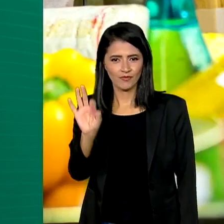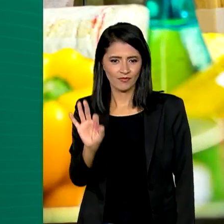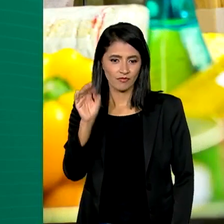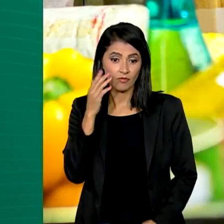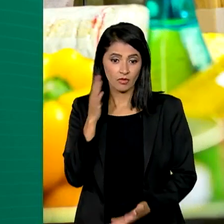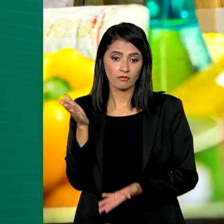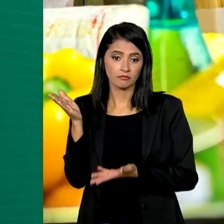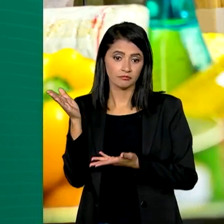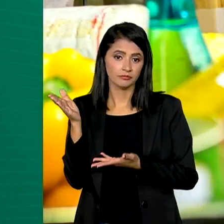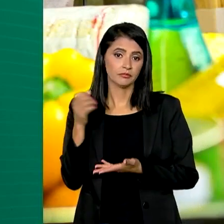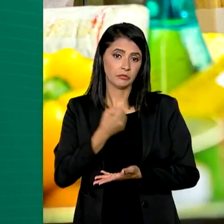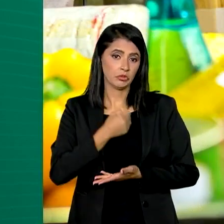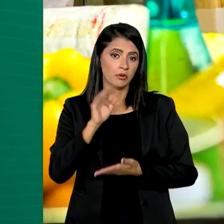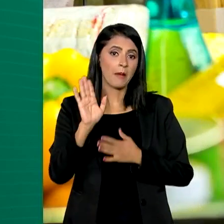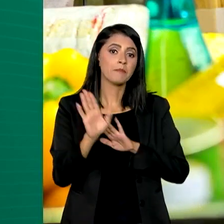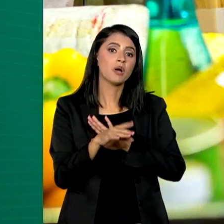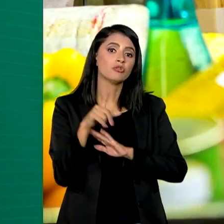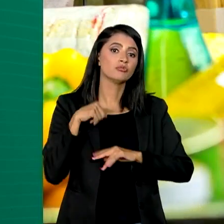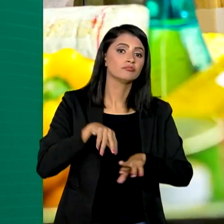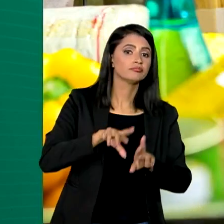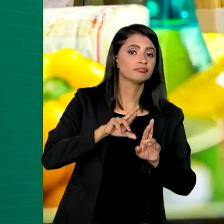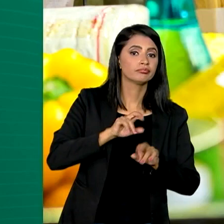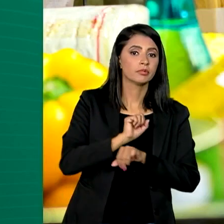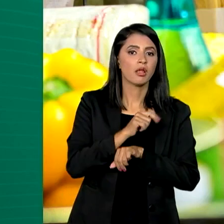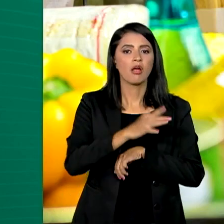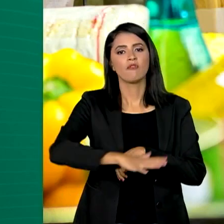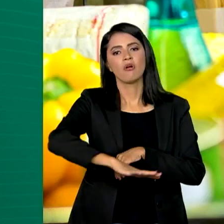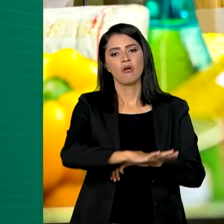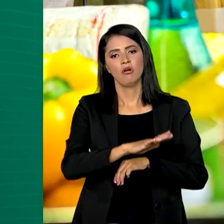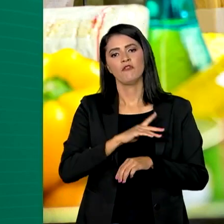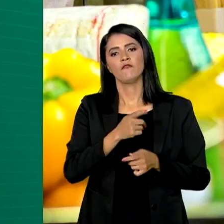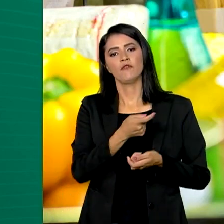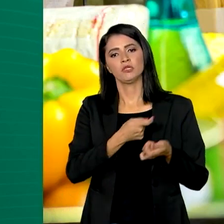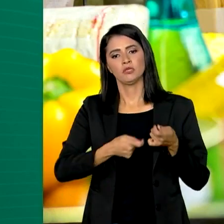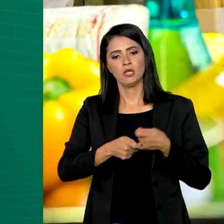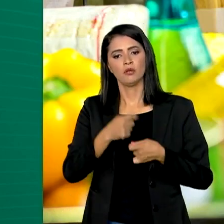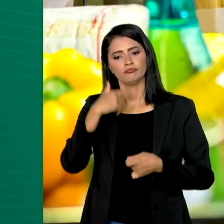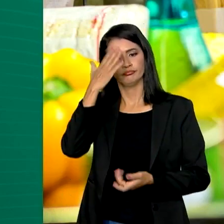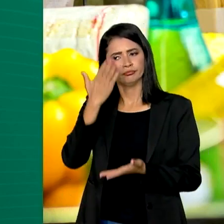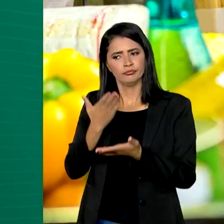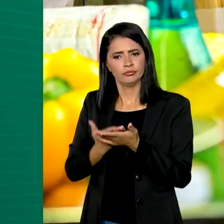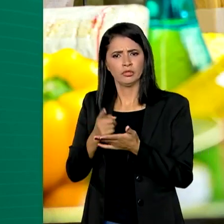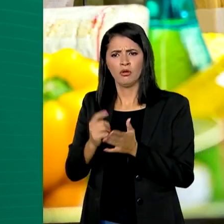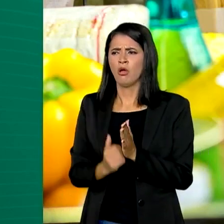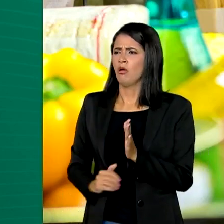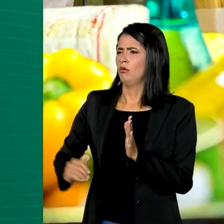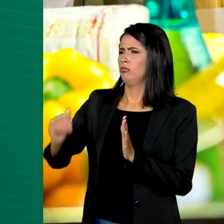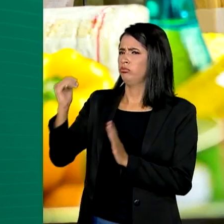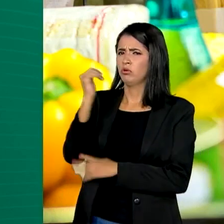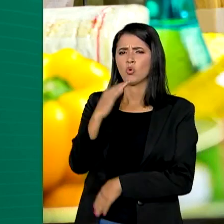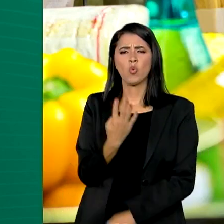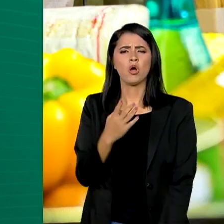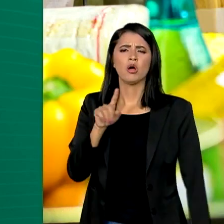3,93%, um número abaixo da expectativa do mercado financeiro, que acreditava numa alta de